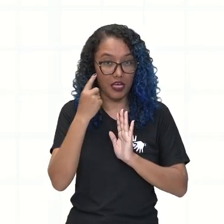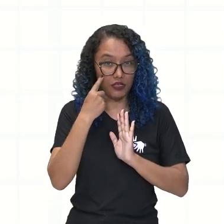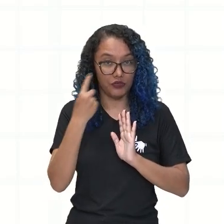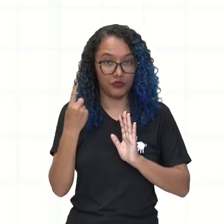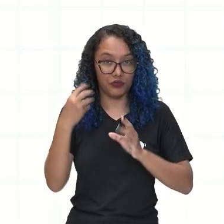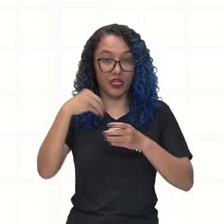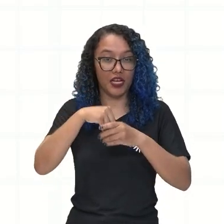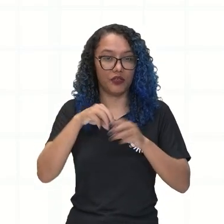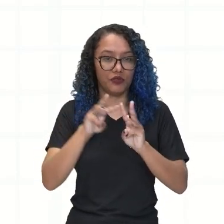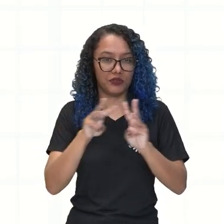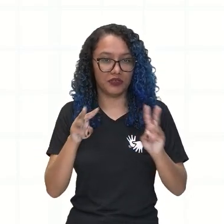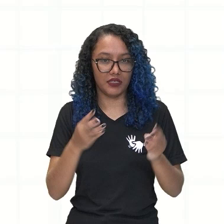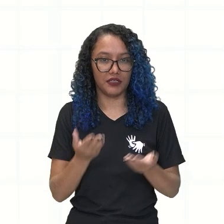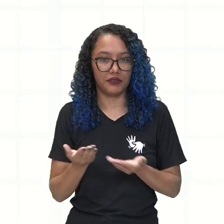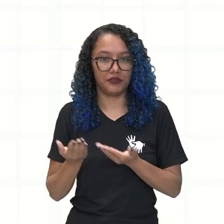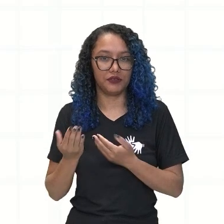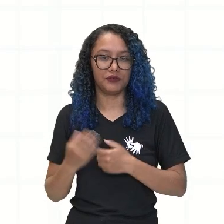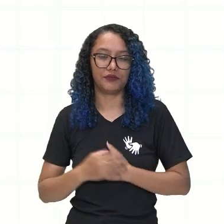ó,